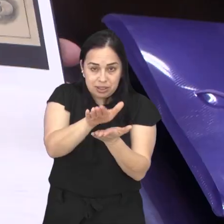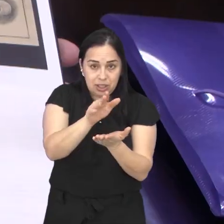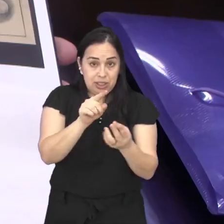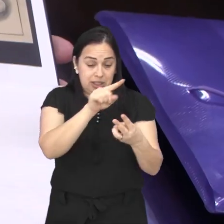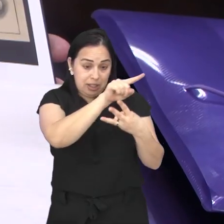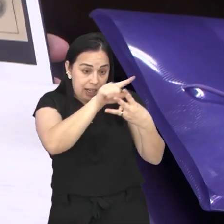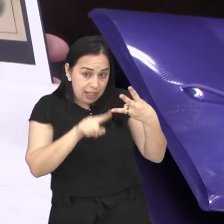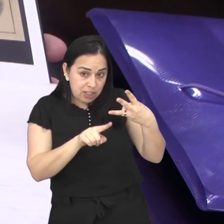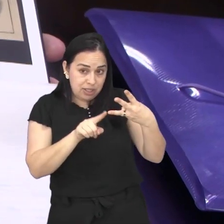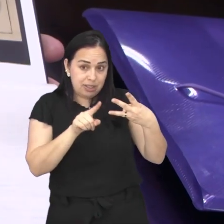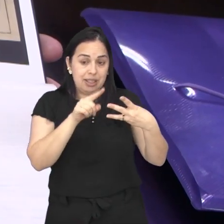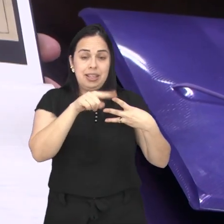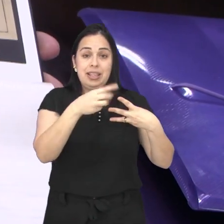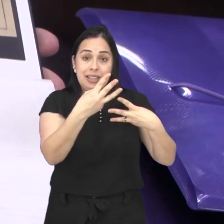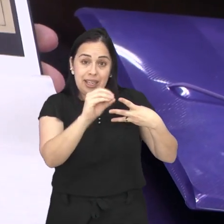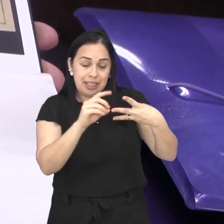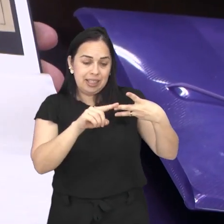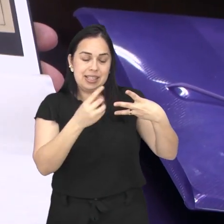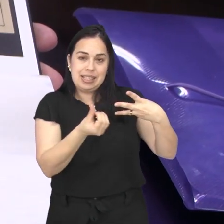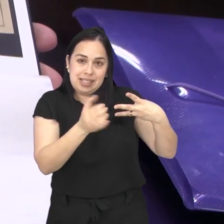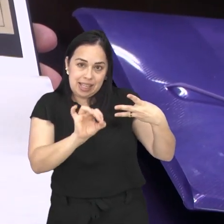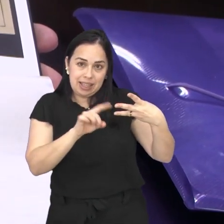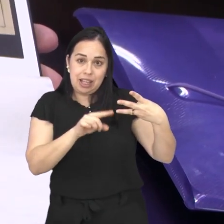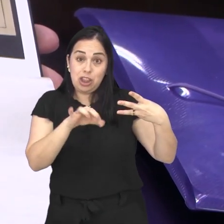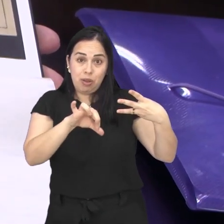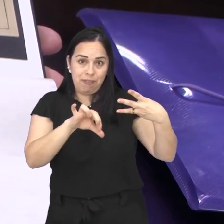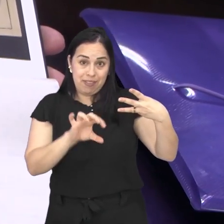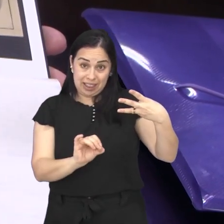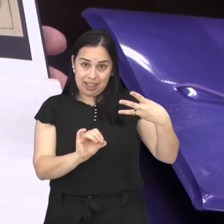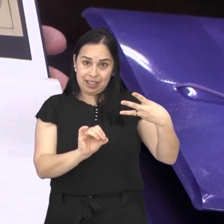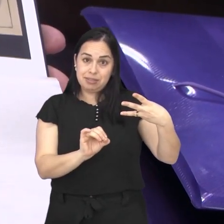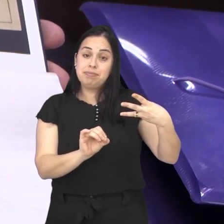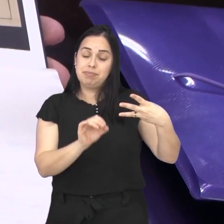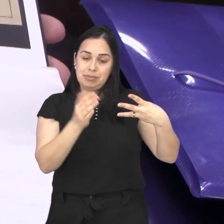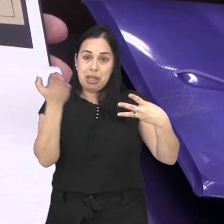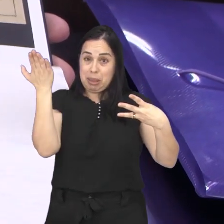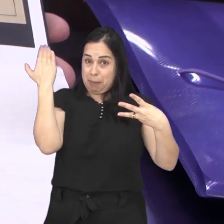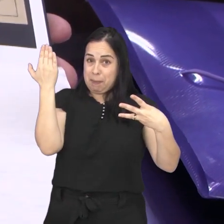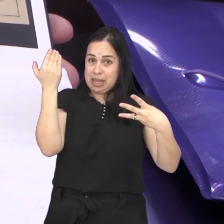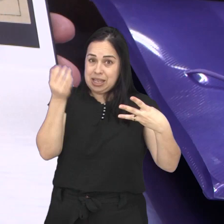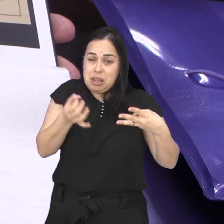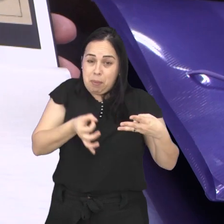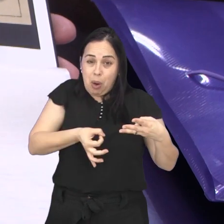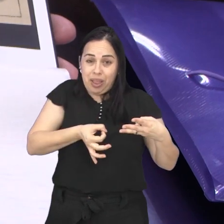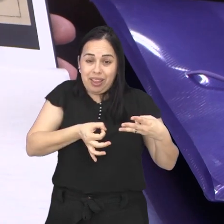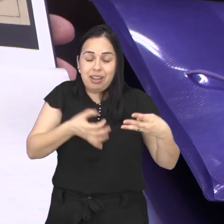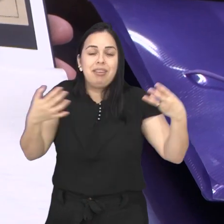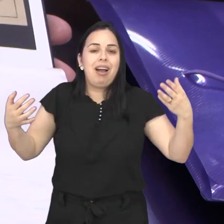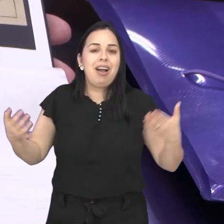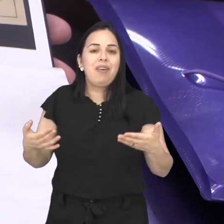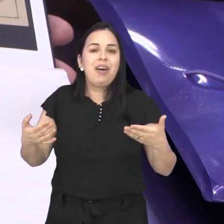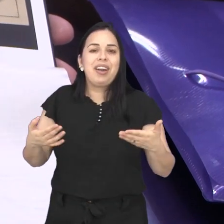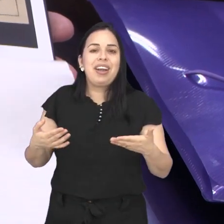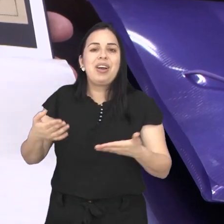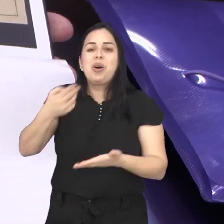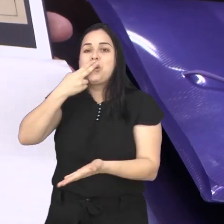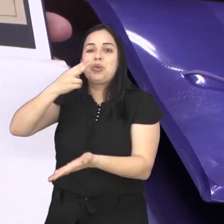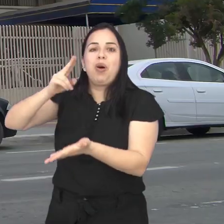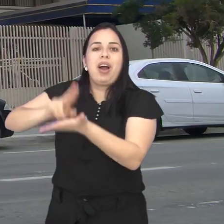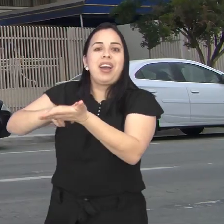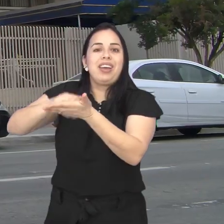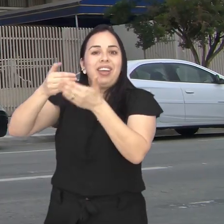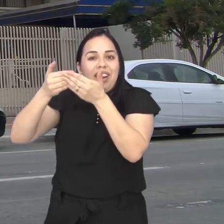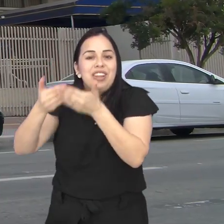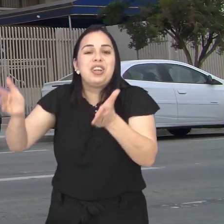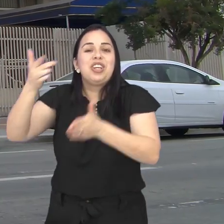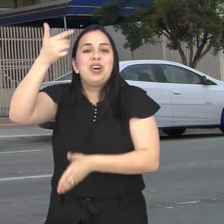1843. Ele foi impresso em 3 valores, 30, 60 e 90 réis. E para marcar a data,